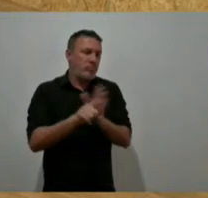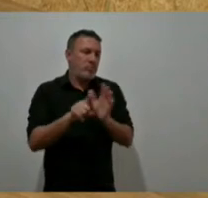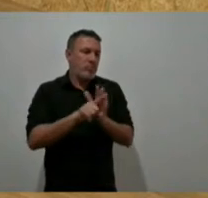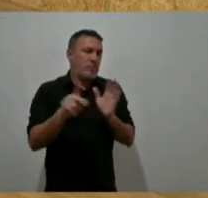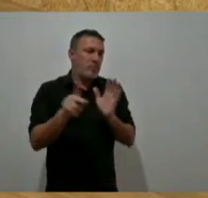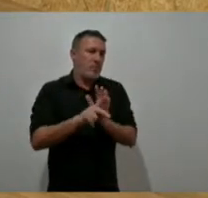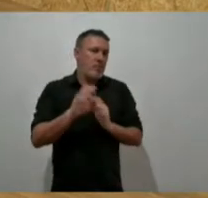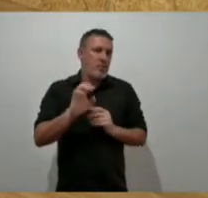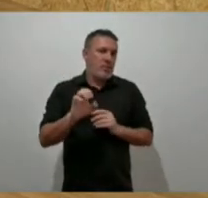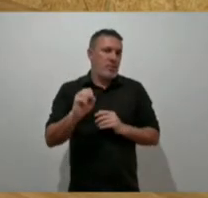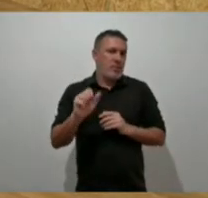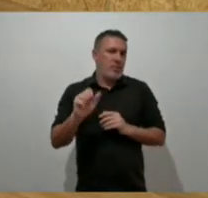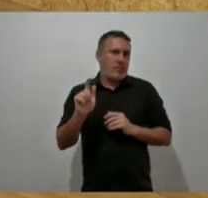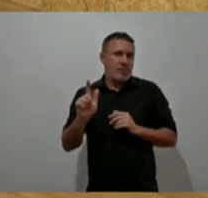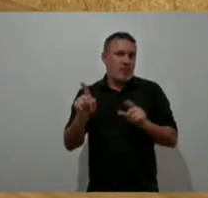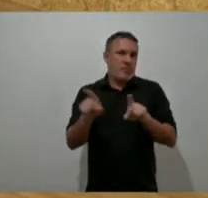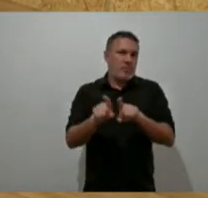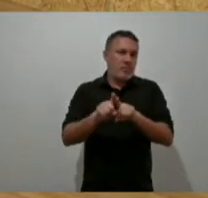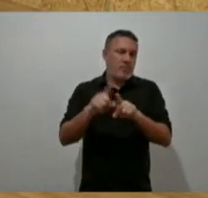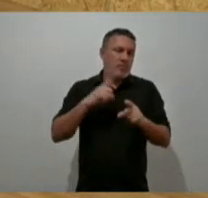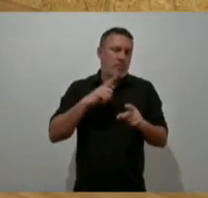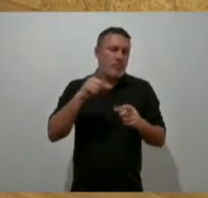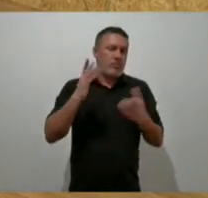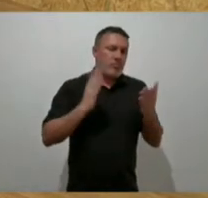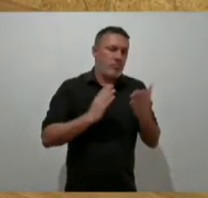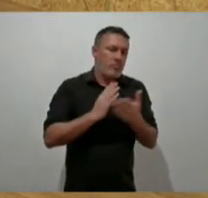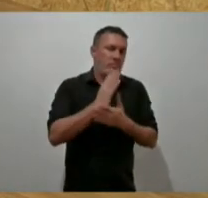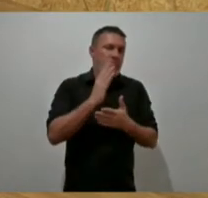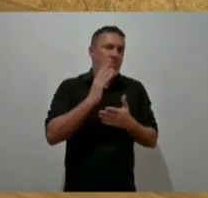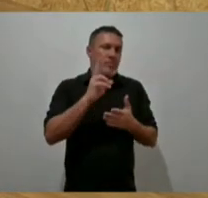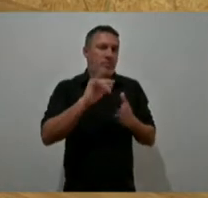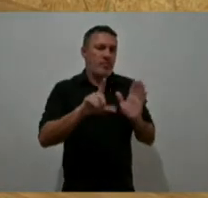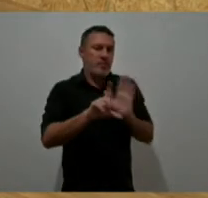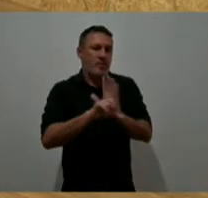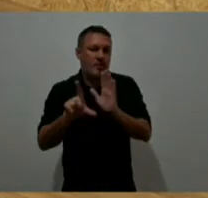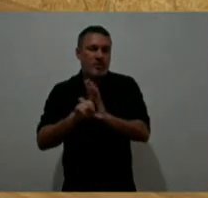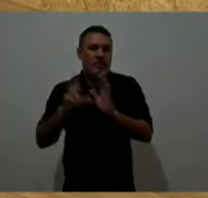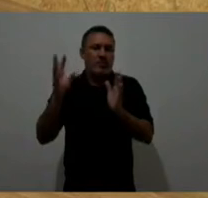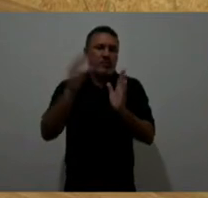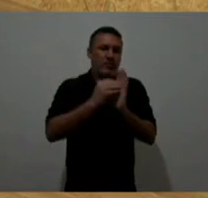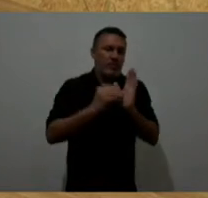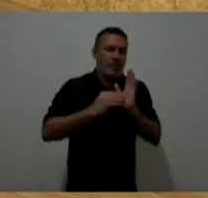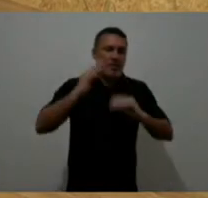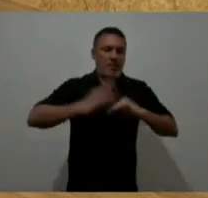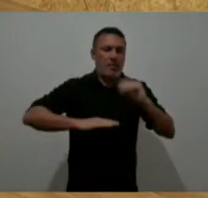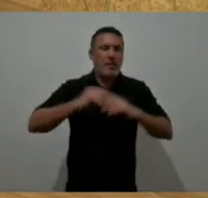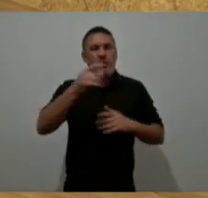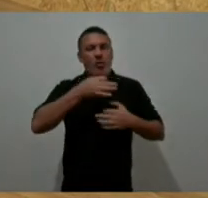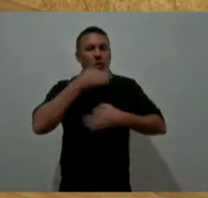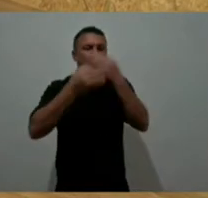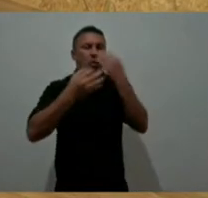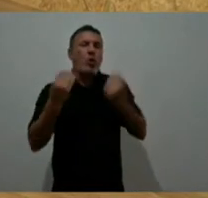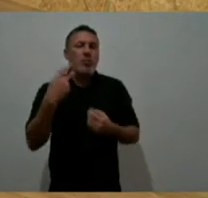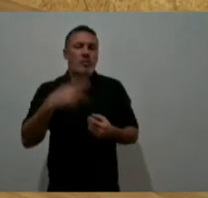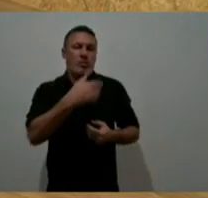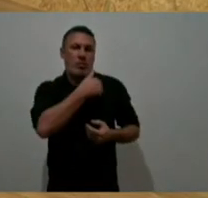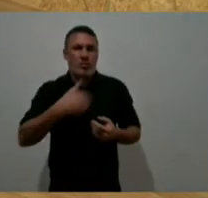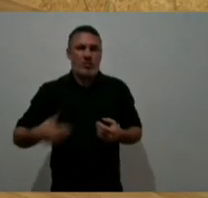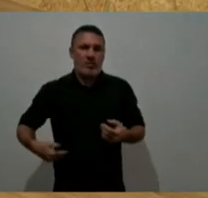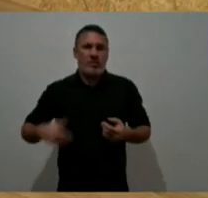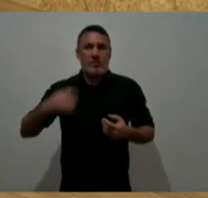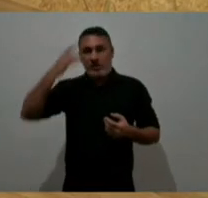um sancionador de empresas que não respeitam essas práticas, o senhor comentasse como que o governo do Espírito Santo hoje, como que o Estado do Espírito